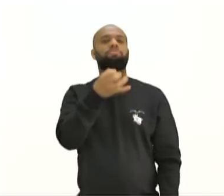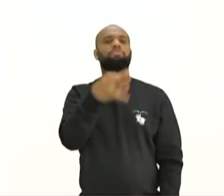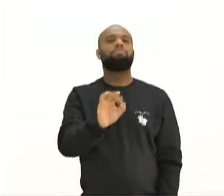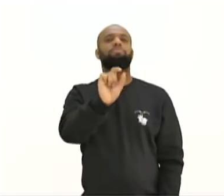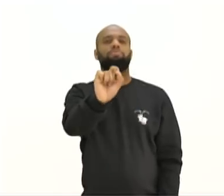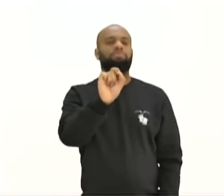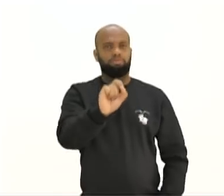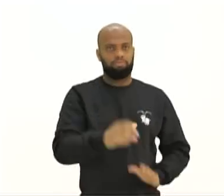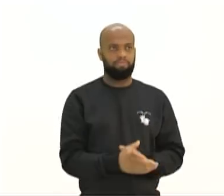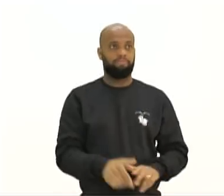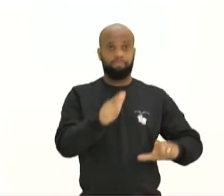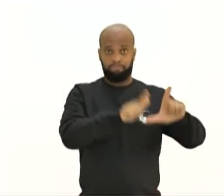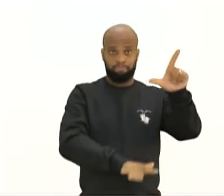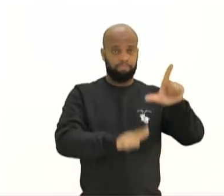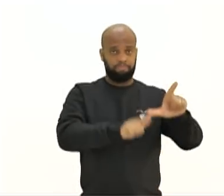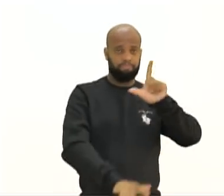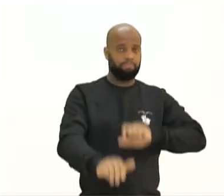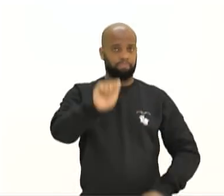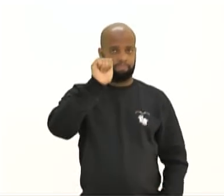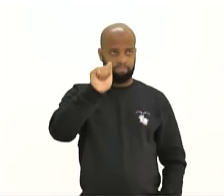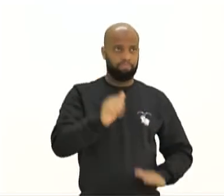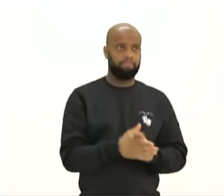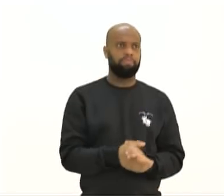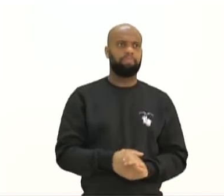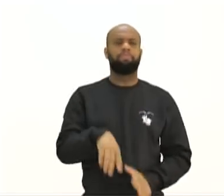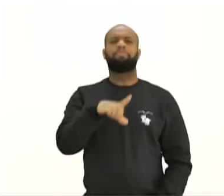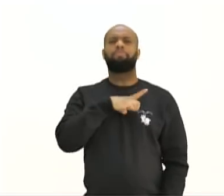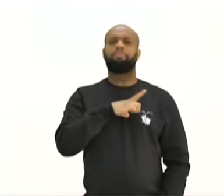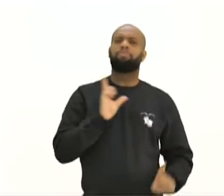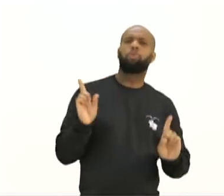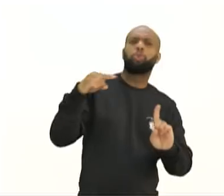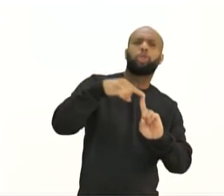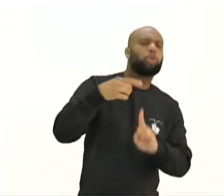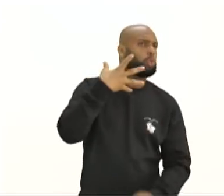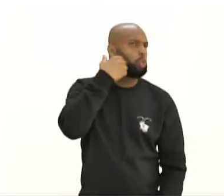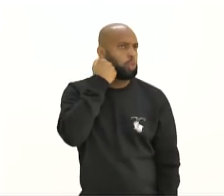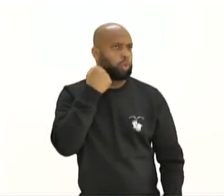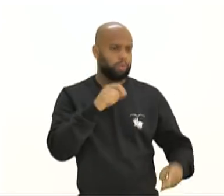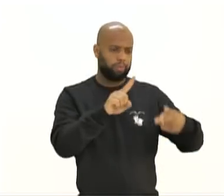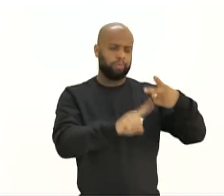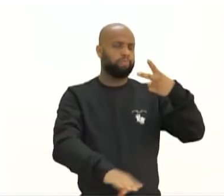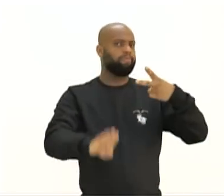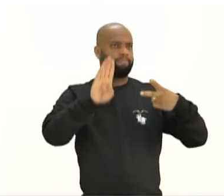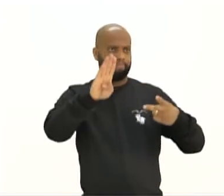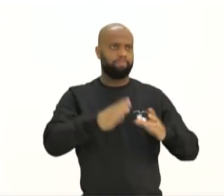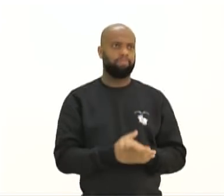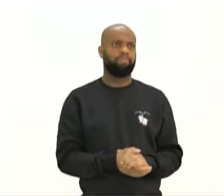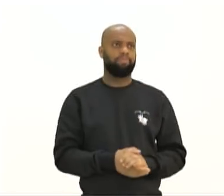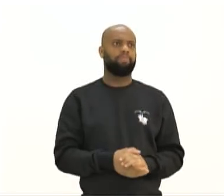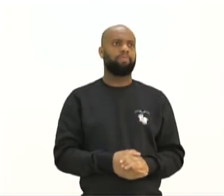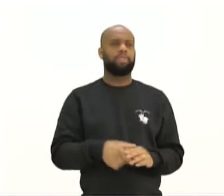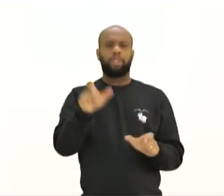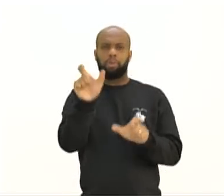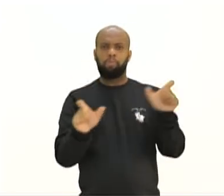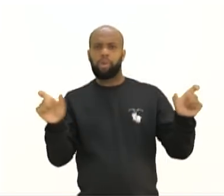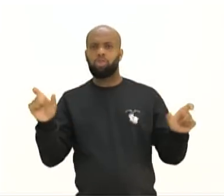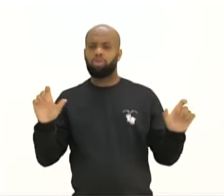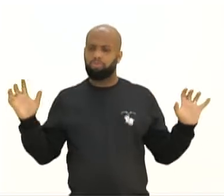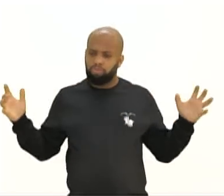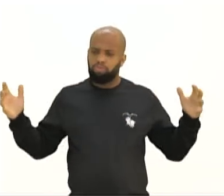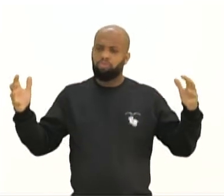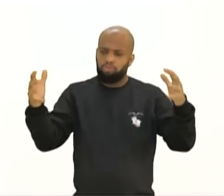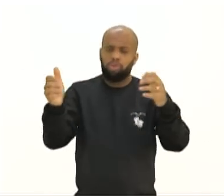afirmar? Letra A. Possui fins lucrativos? Letra B. As pessoas se reúnem